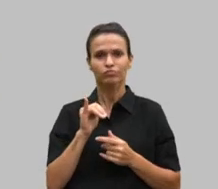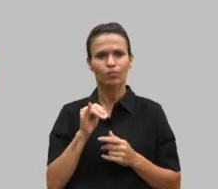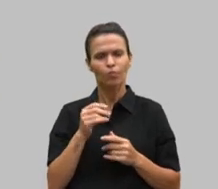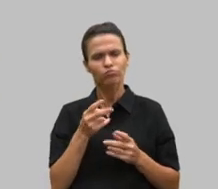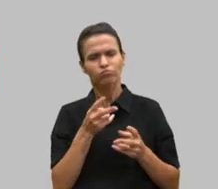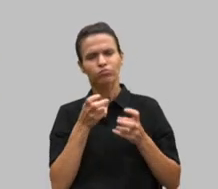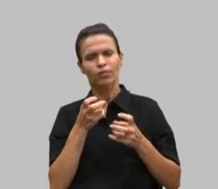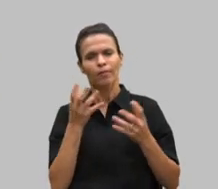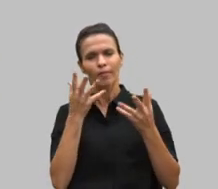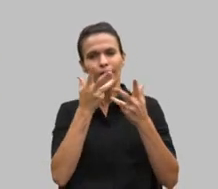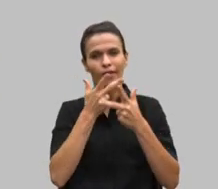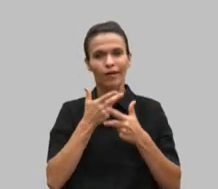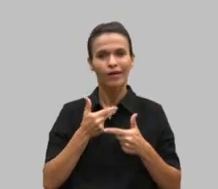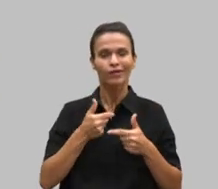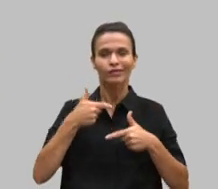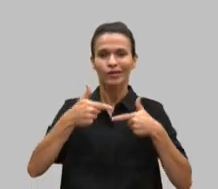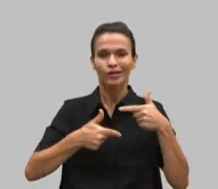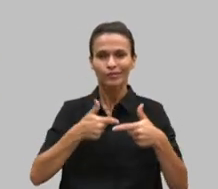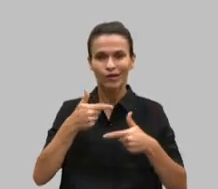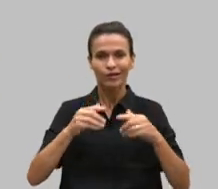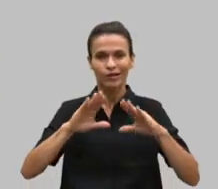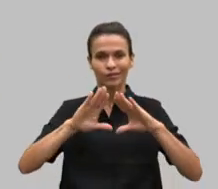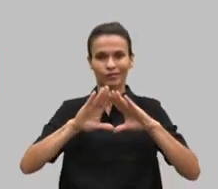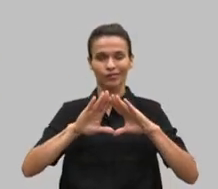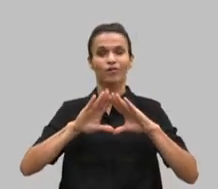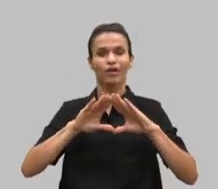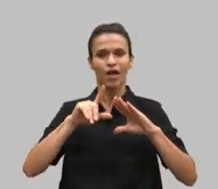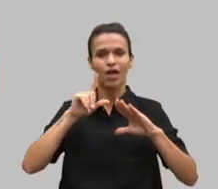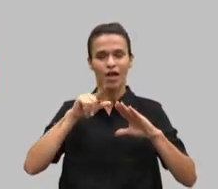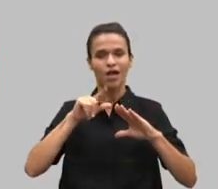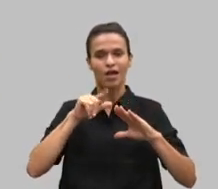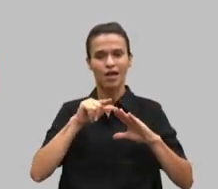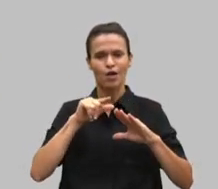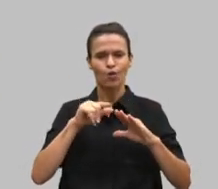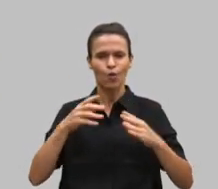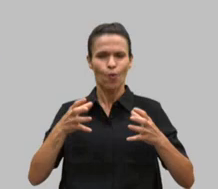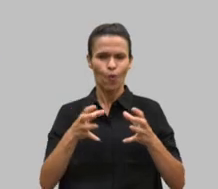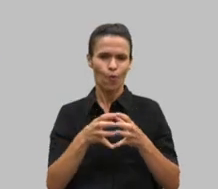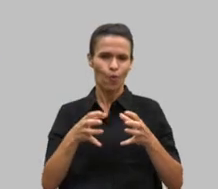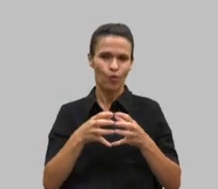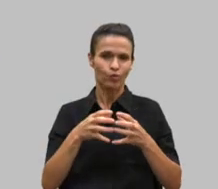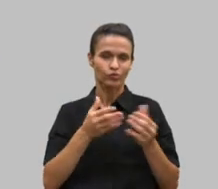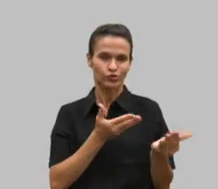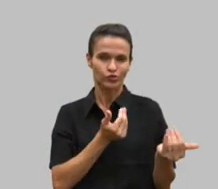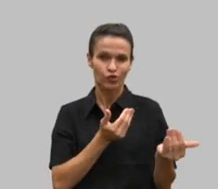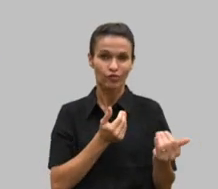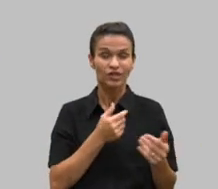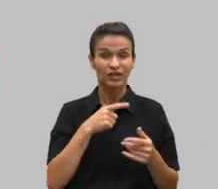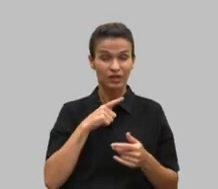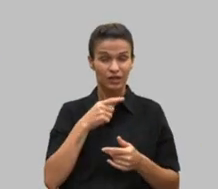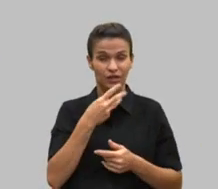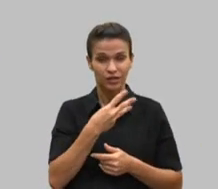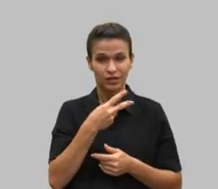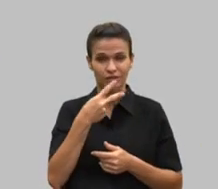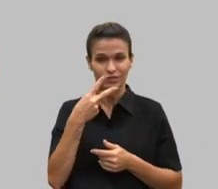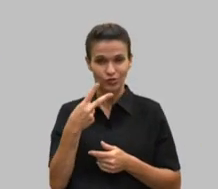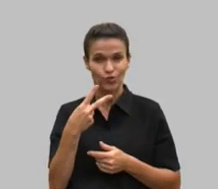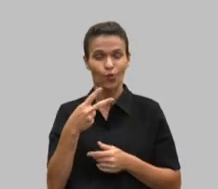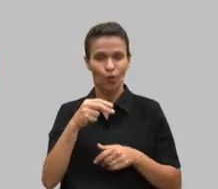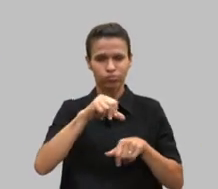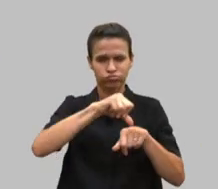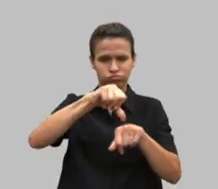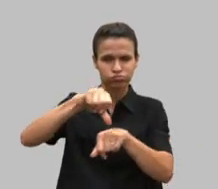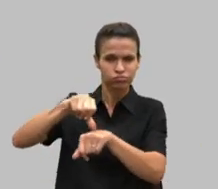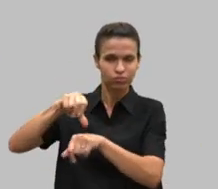a assembleia faz que é o Parlamento jovem hoje nós temos hoje aqui 132 câmaras municipais organizadas e